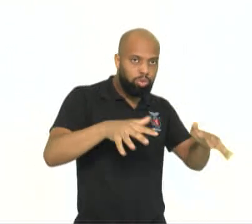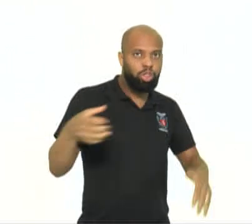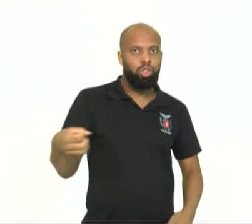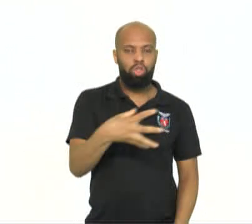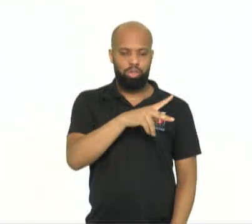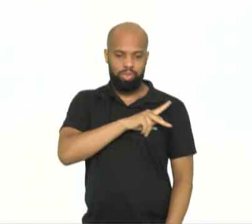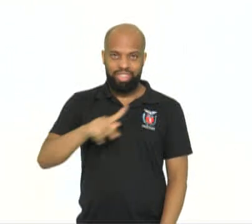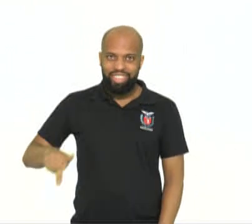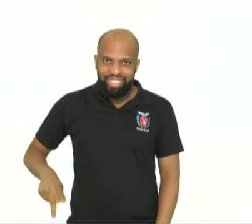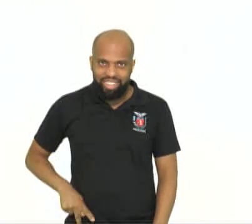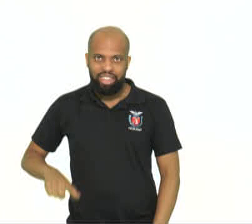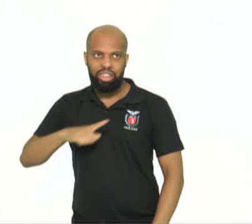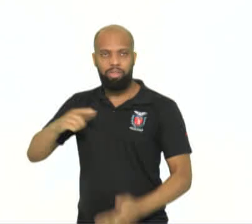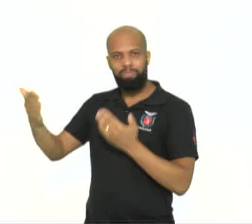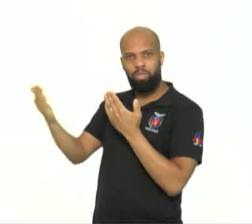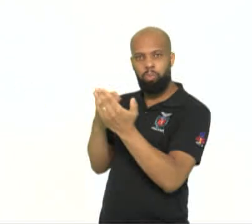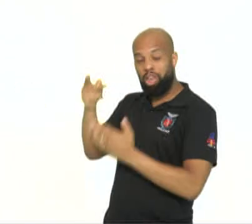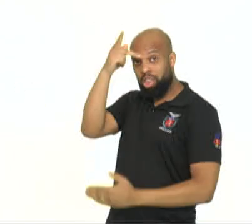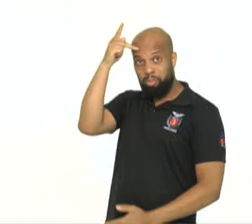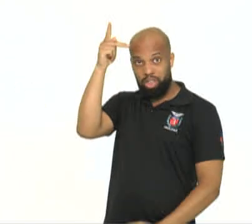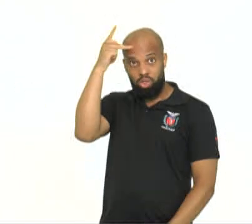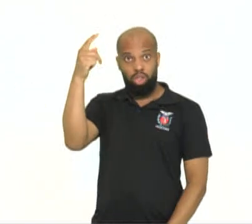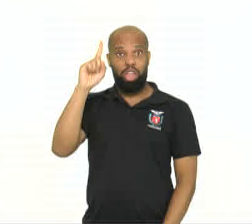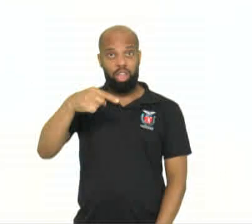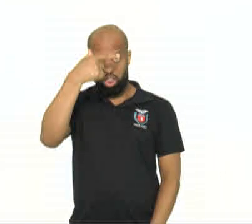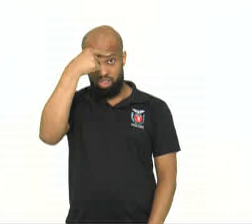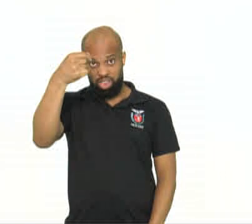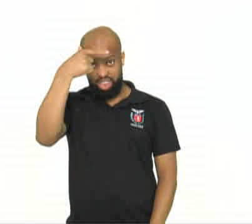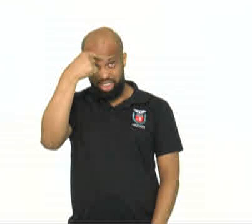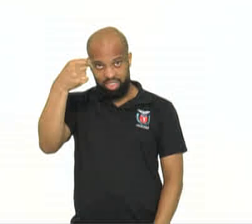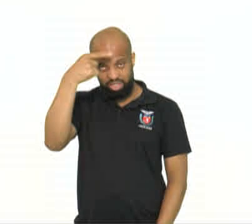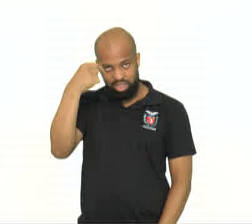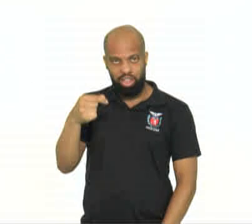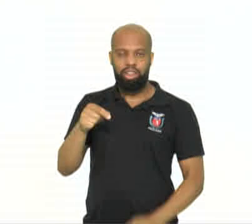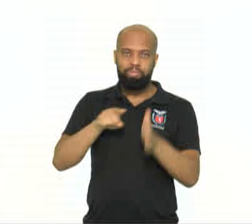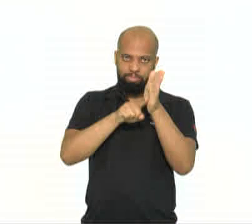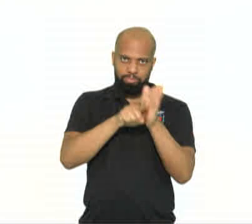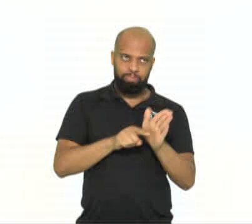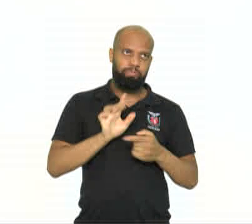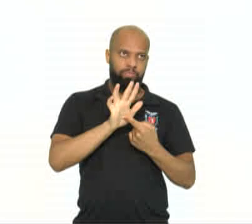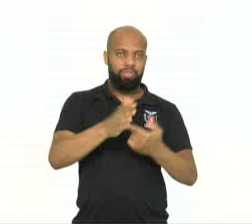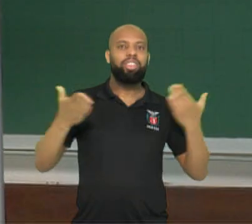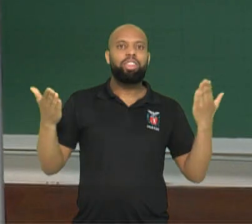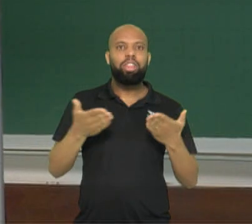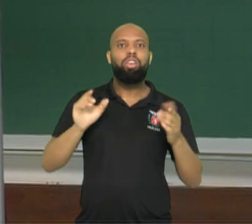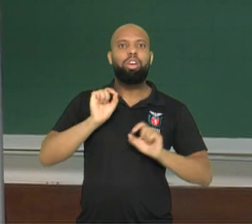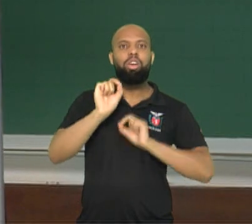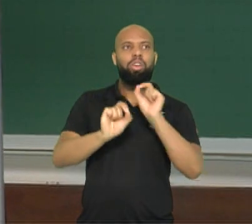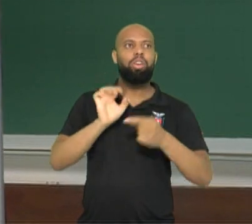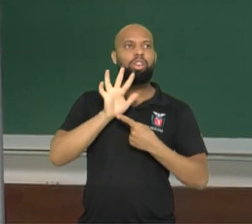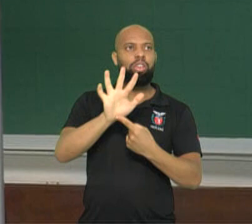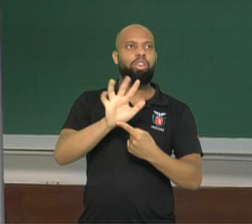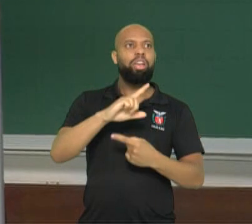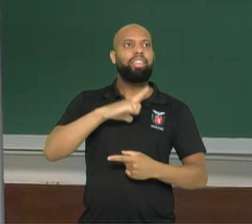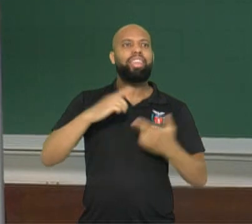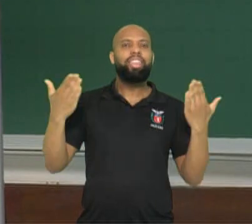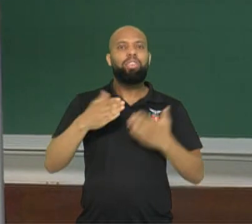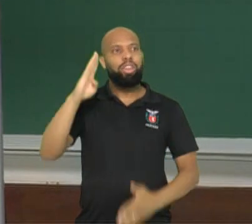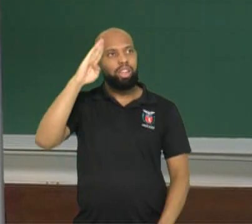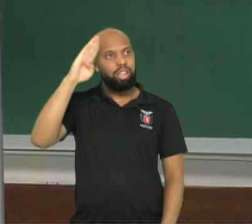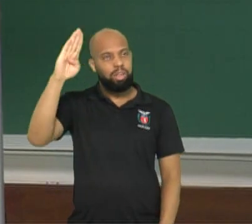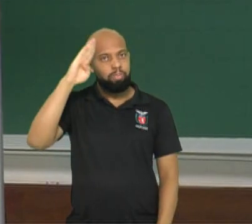compara Andrew Dobson, ecologista da Universidade de Princeton. E aqui, mostrando para vocês uma tabelinha com as